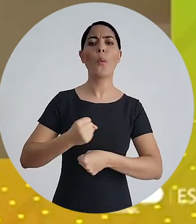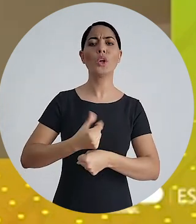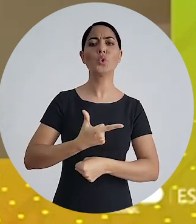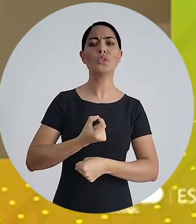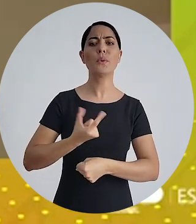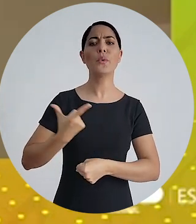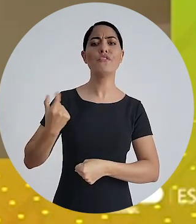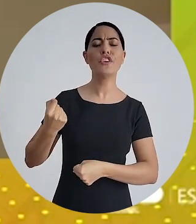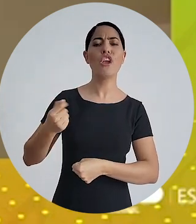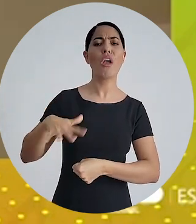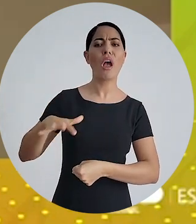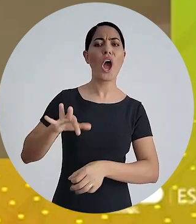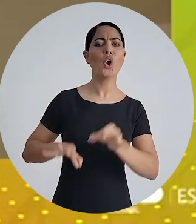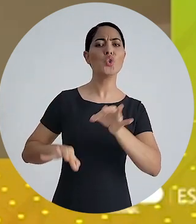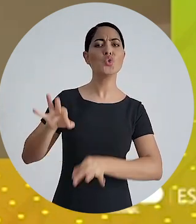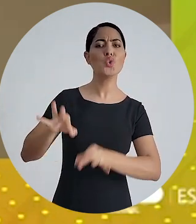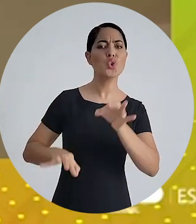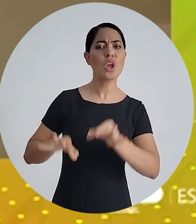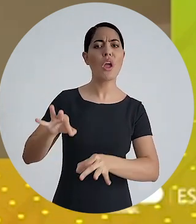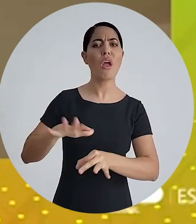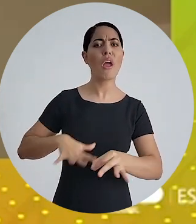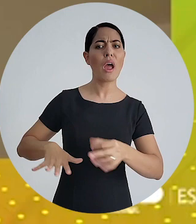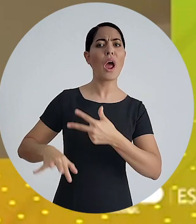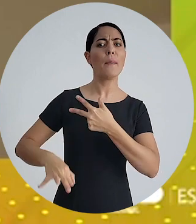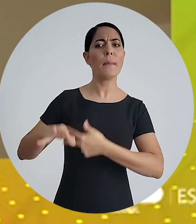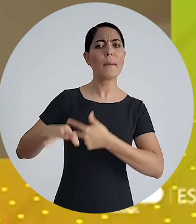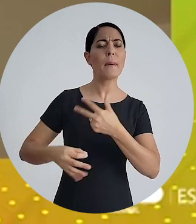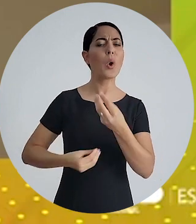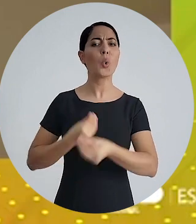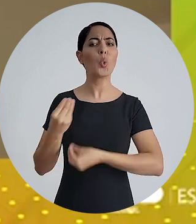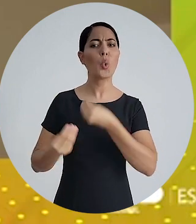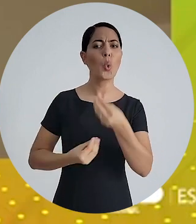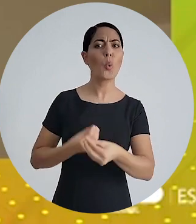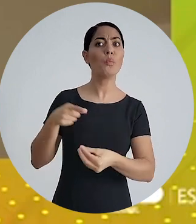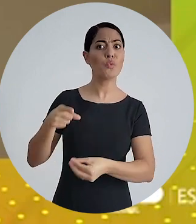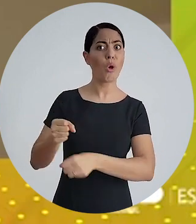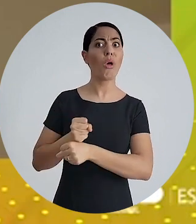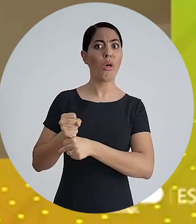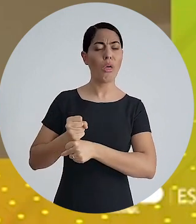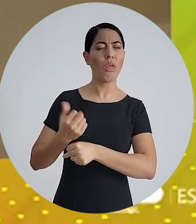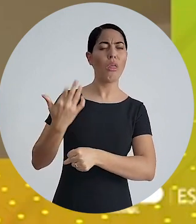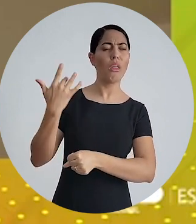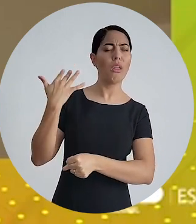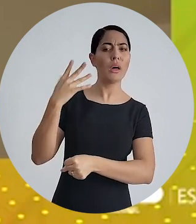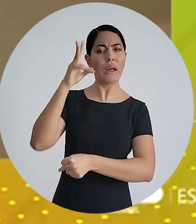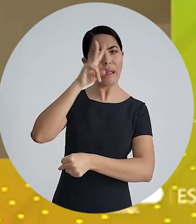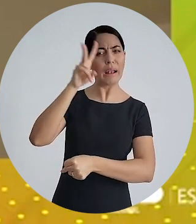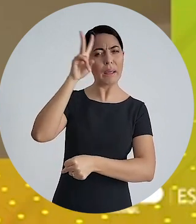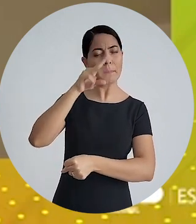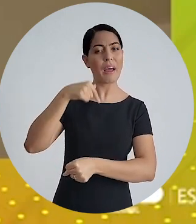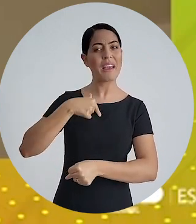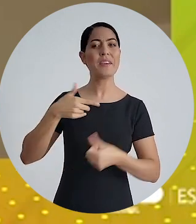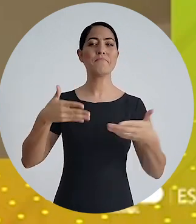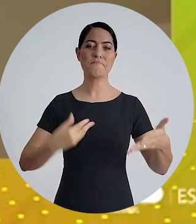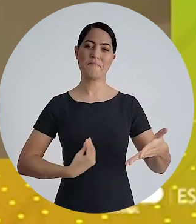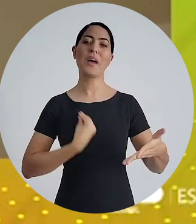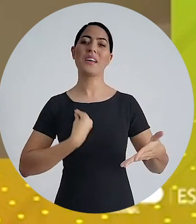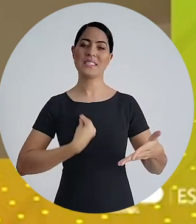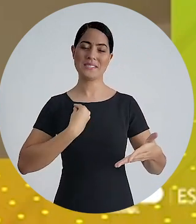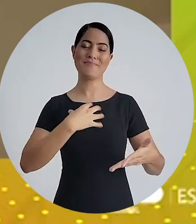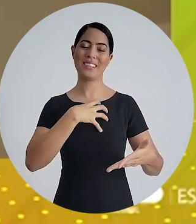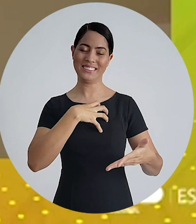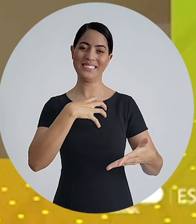jurídica do ano de 2020. Um ano tão especial, um ano tão atípico, um ano em que, de